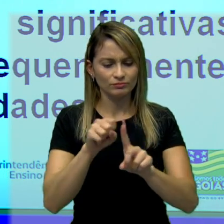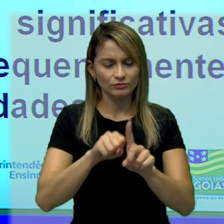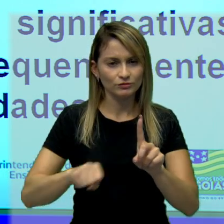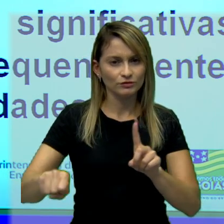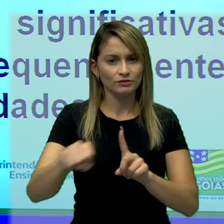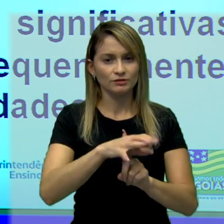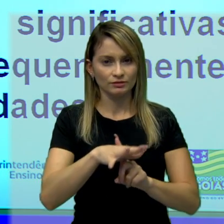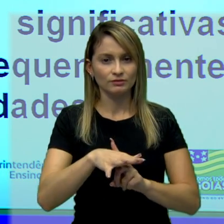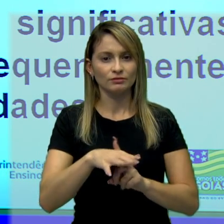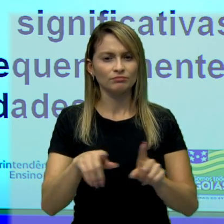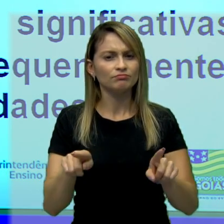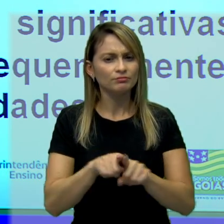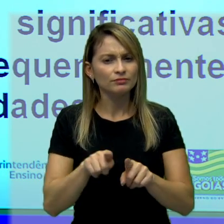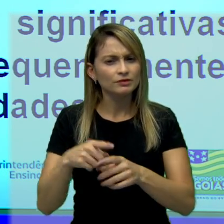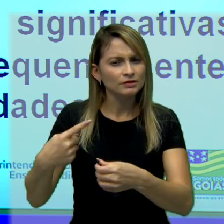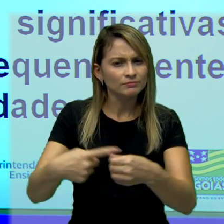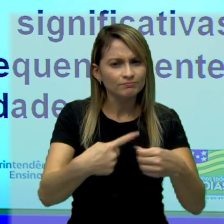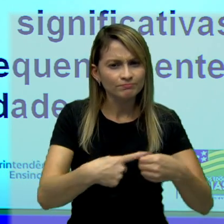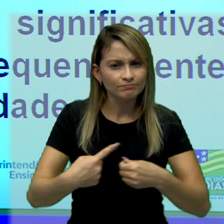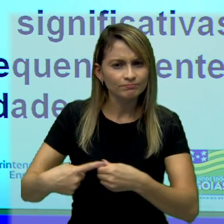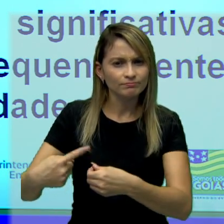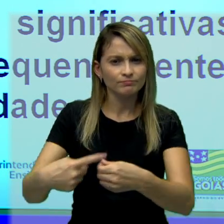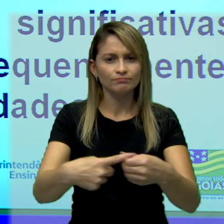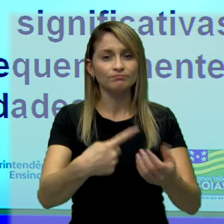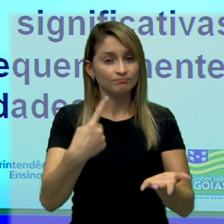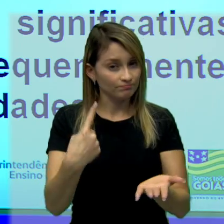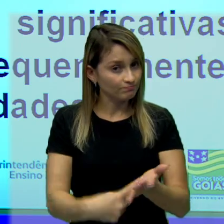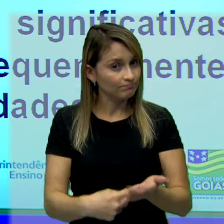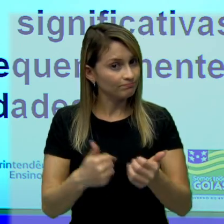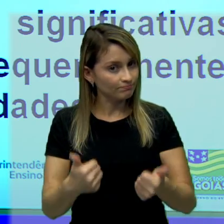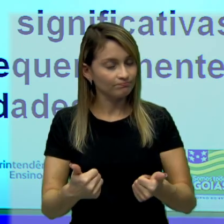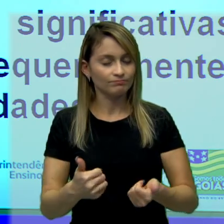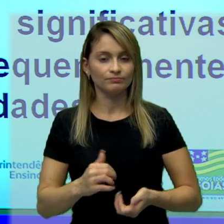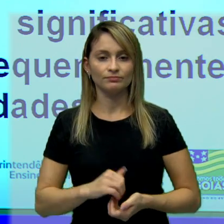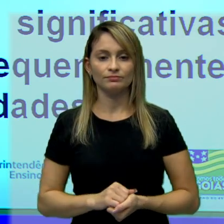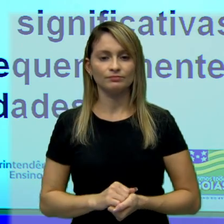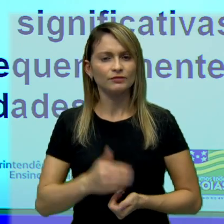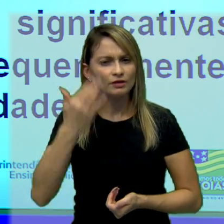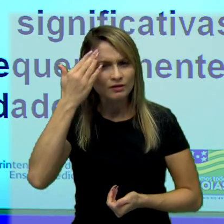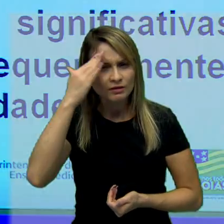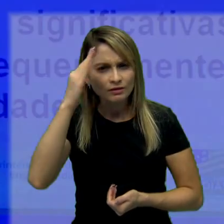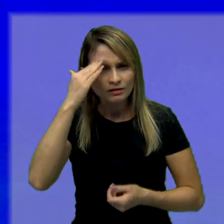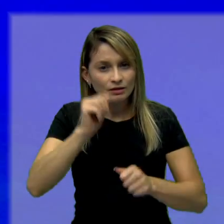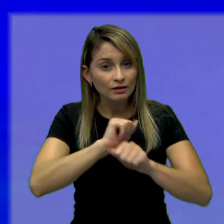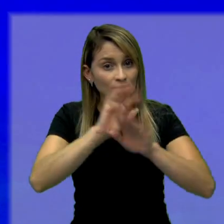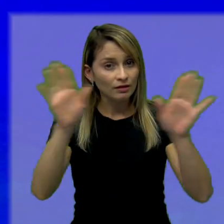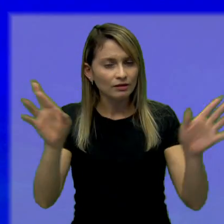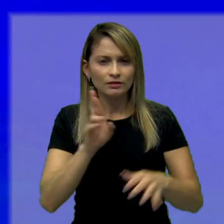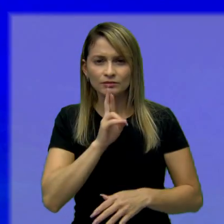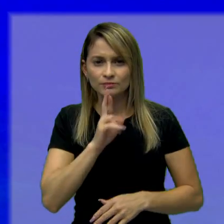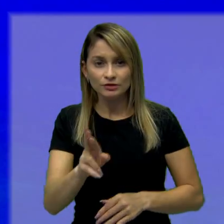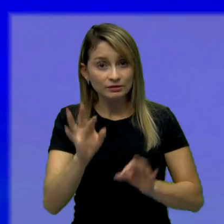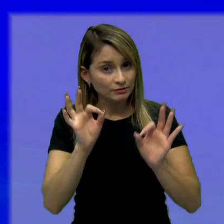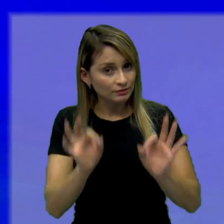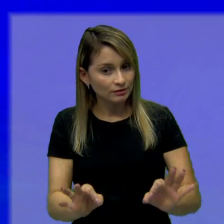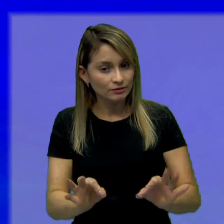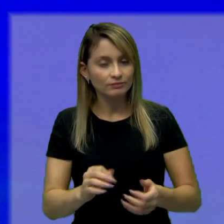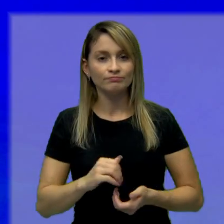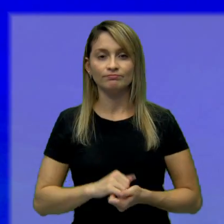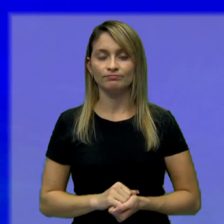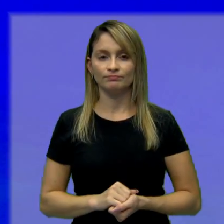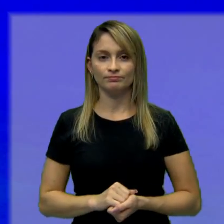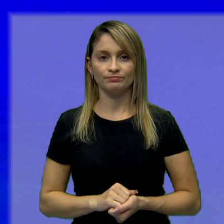nas transformações da sociedade e das cidades. Combinado? Entendeu qual que é a resposta